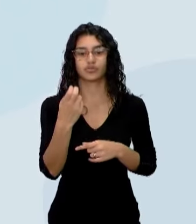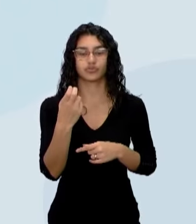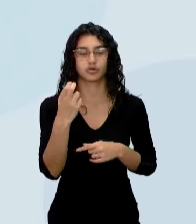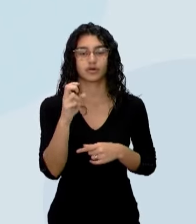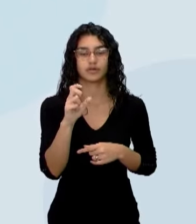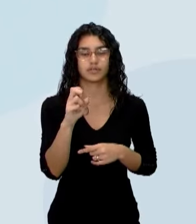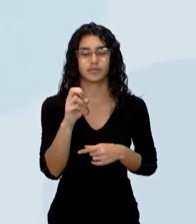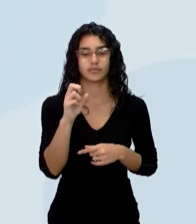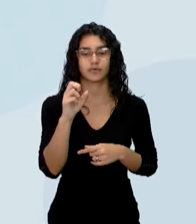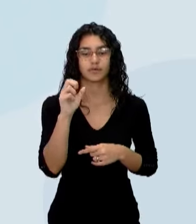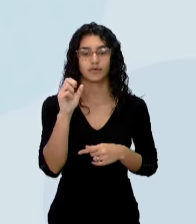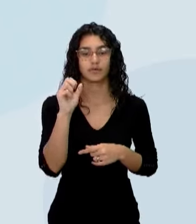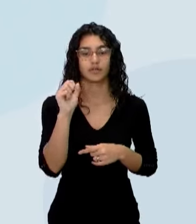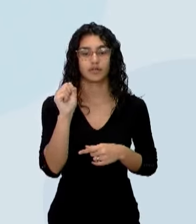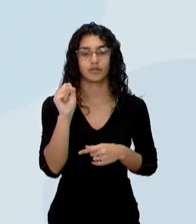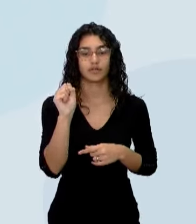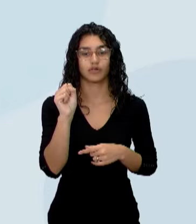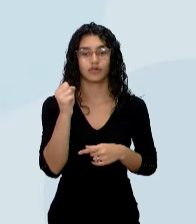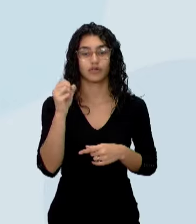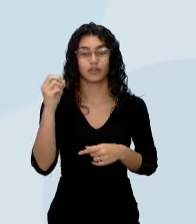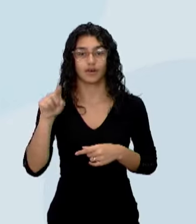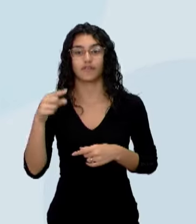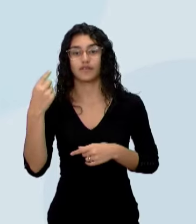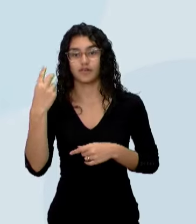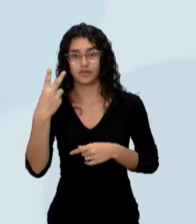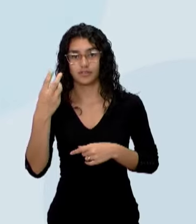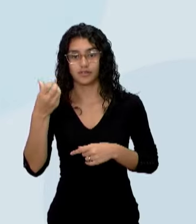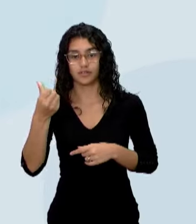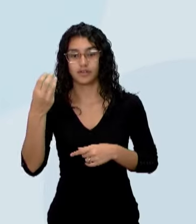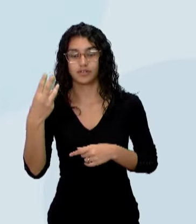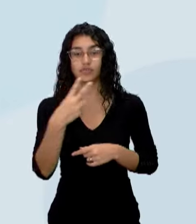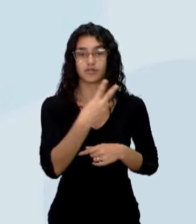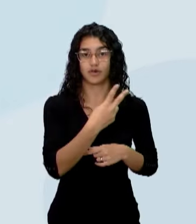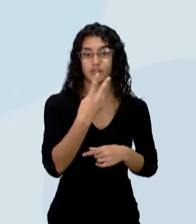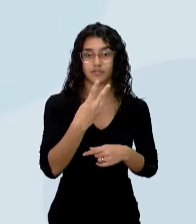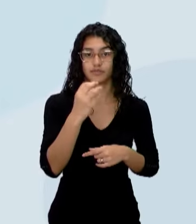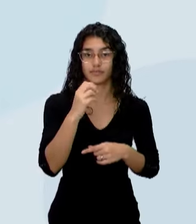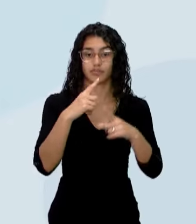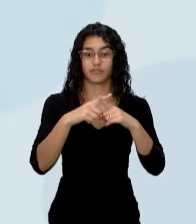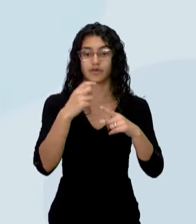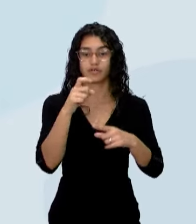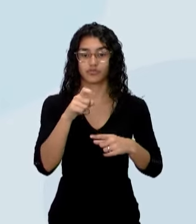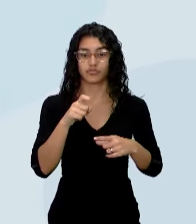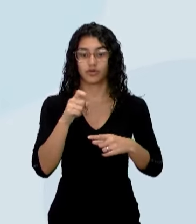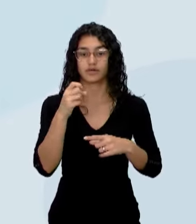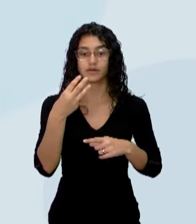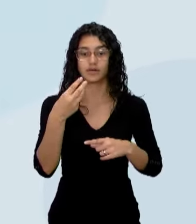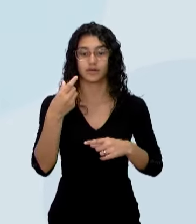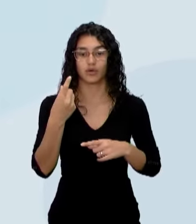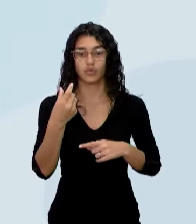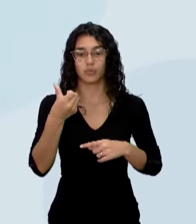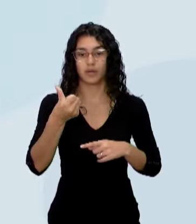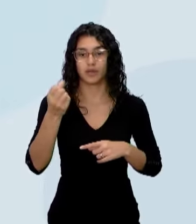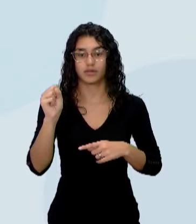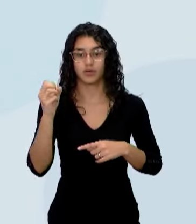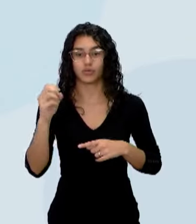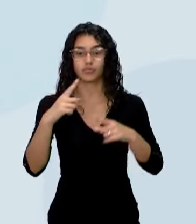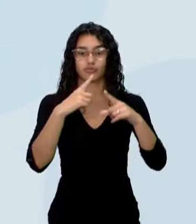vezes 36. E aí ficou 220 é igual a 31.680. Vou dividir tudo por